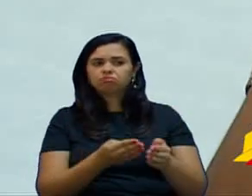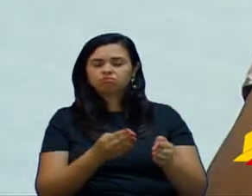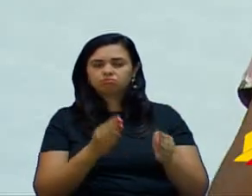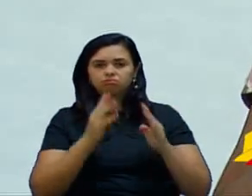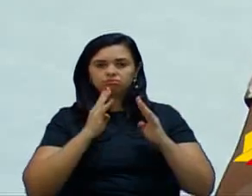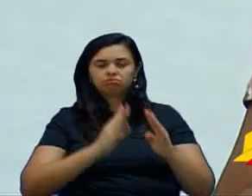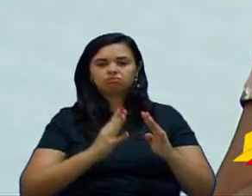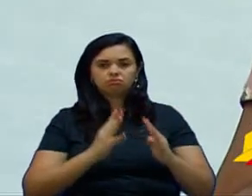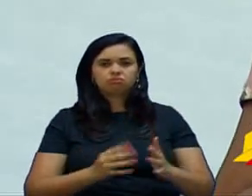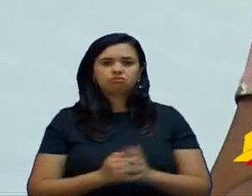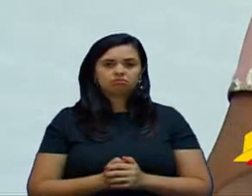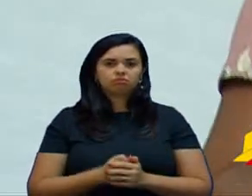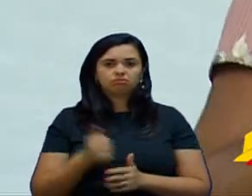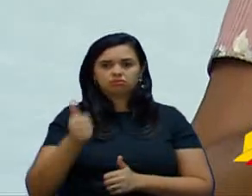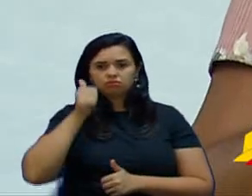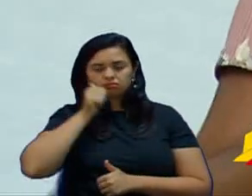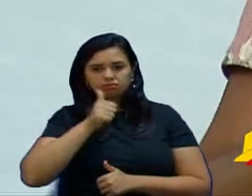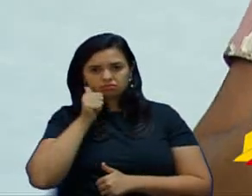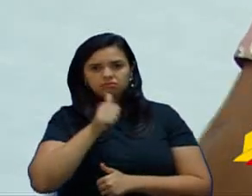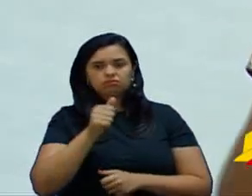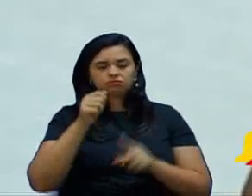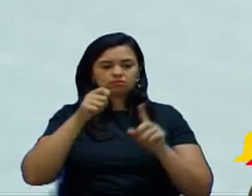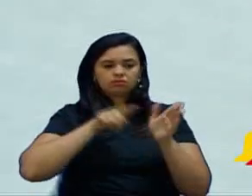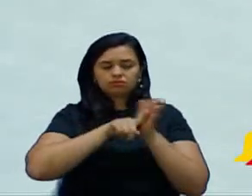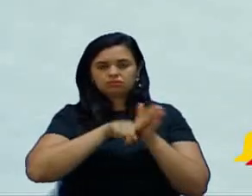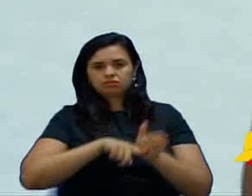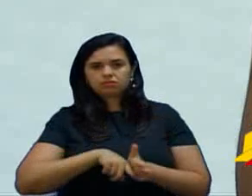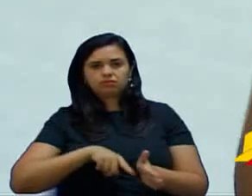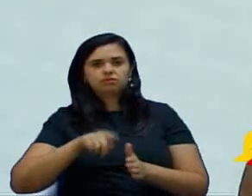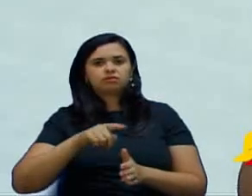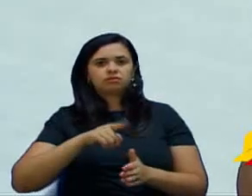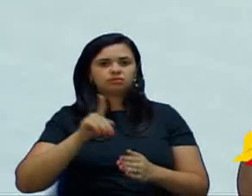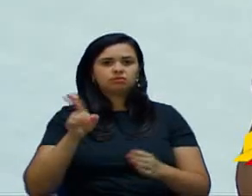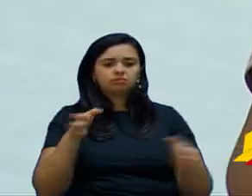vai fazer os seus exames periódicos, é importante que ela tenha